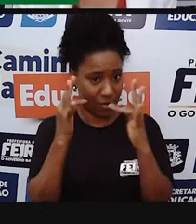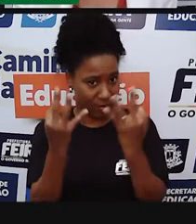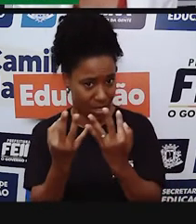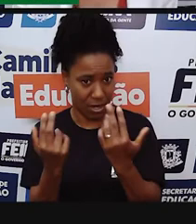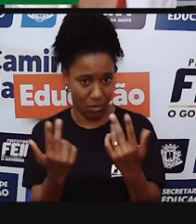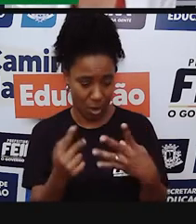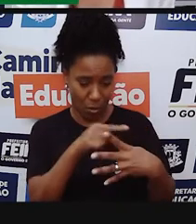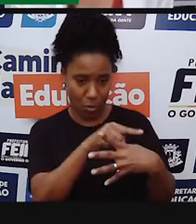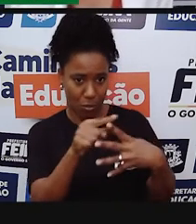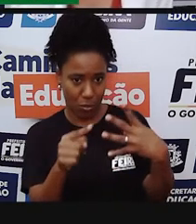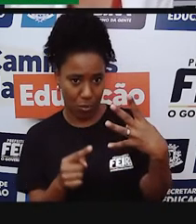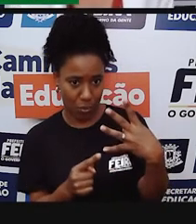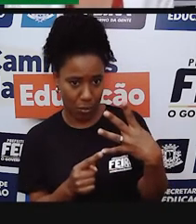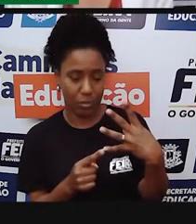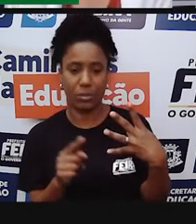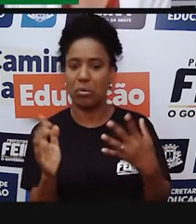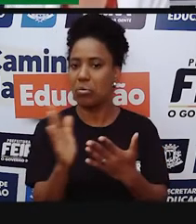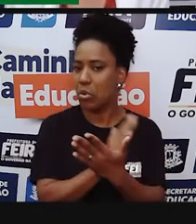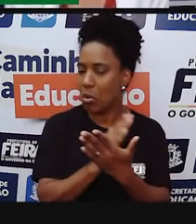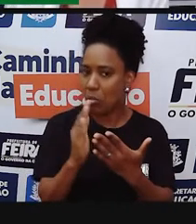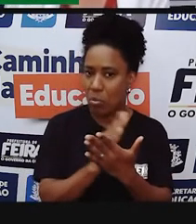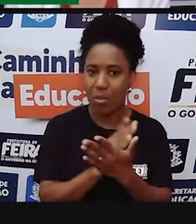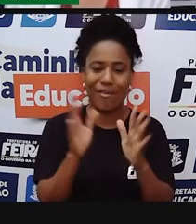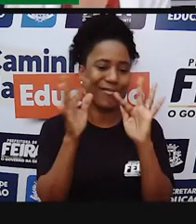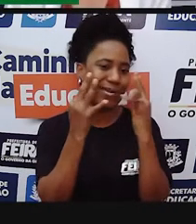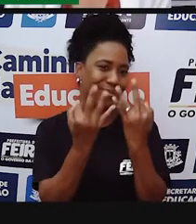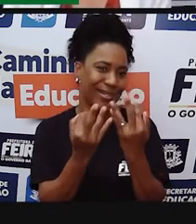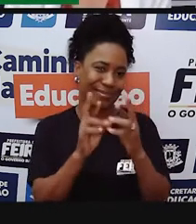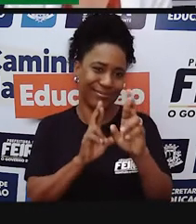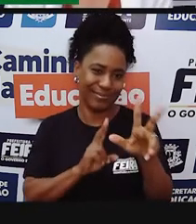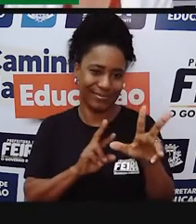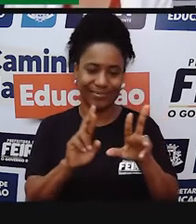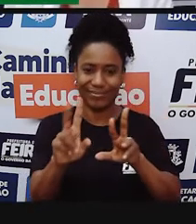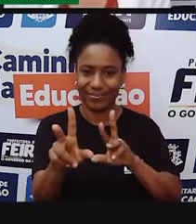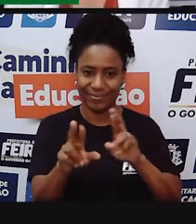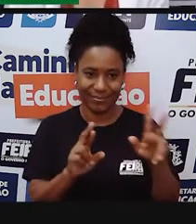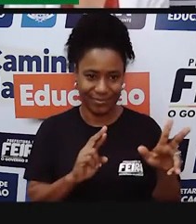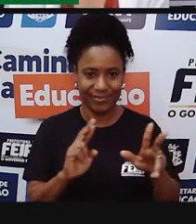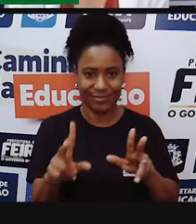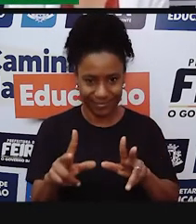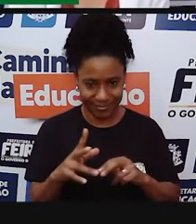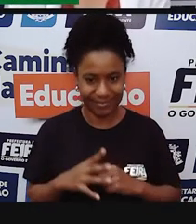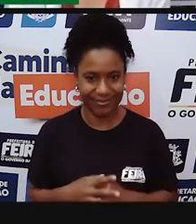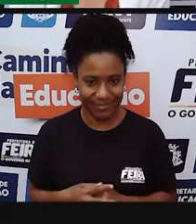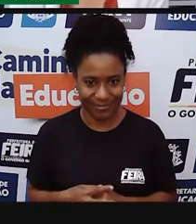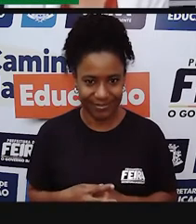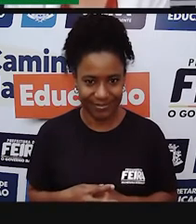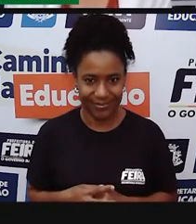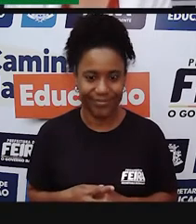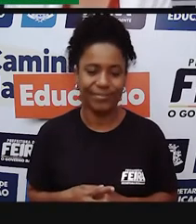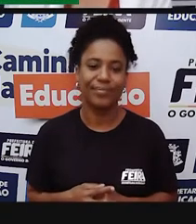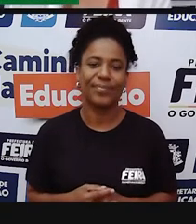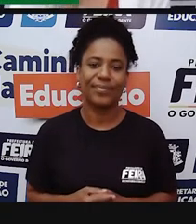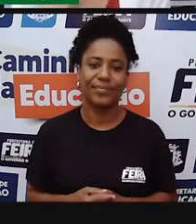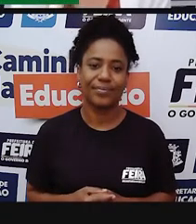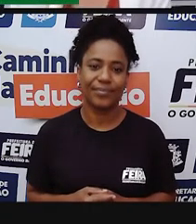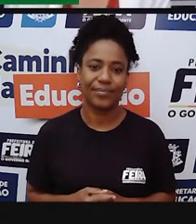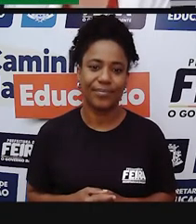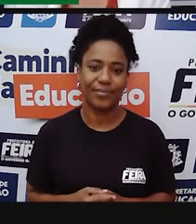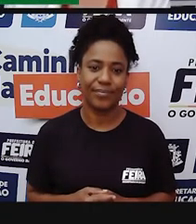este padrão nós temos Amigas das mais diversas composições I